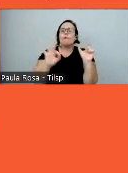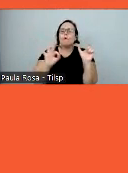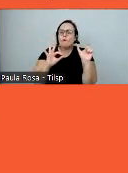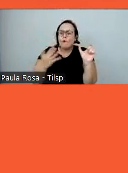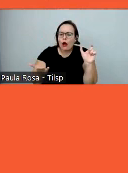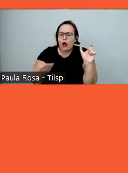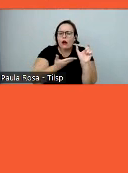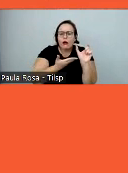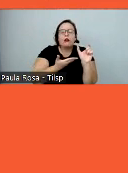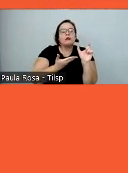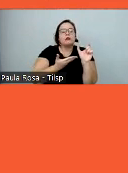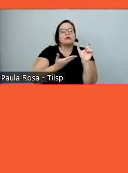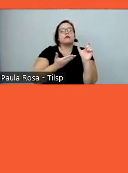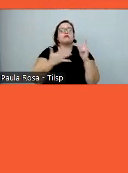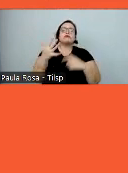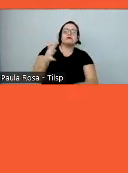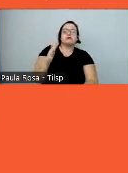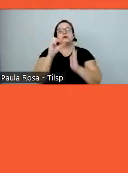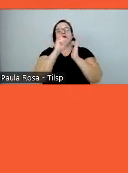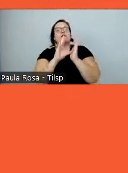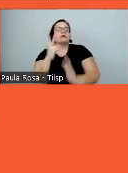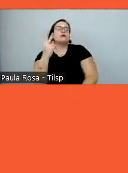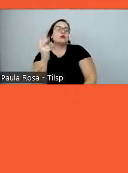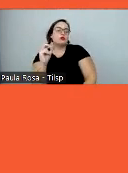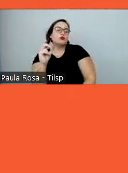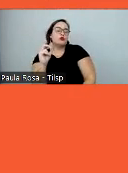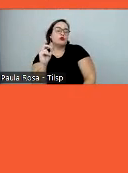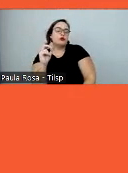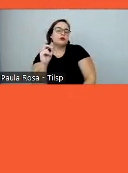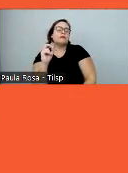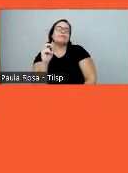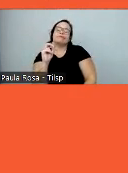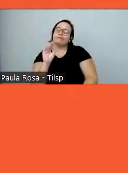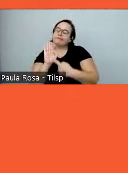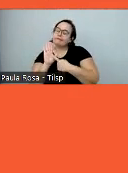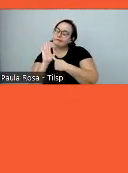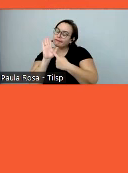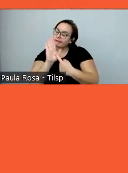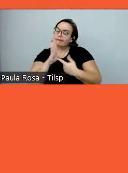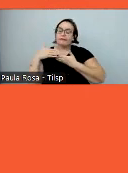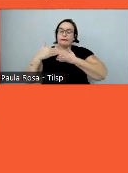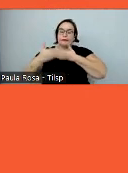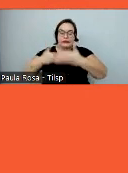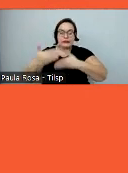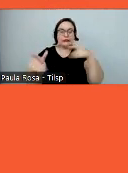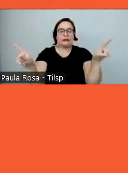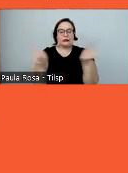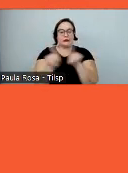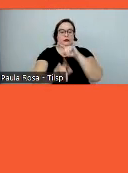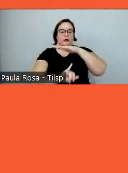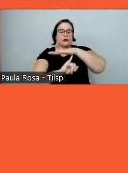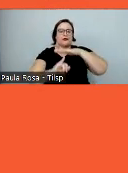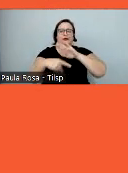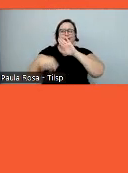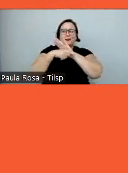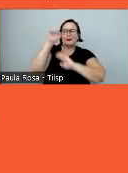de meados do século 20 que tá muito refletia muito os processos e as instituições da Europa numa época